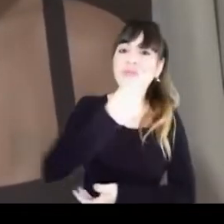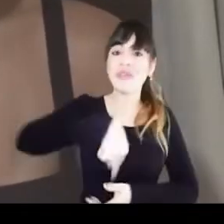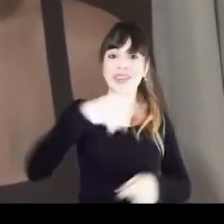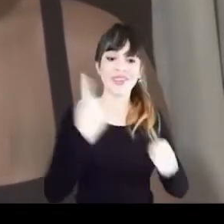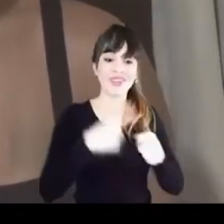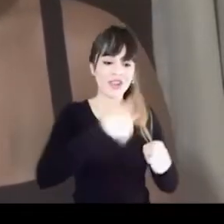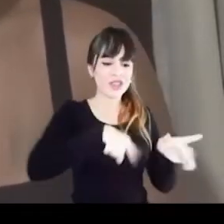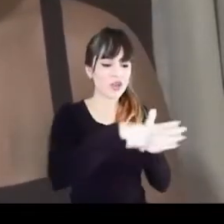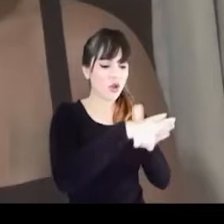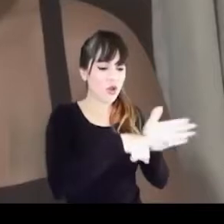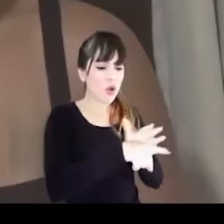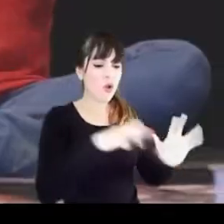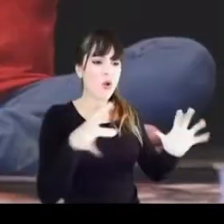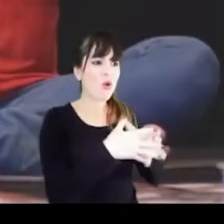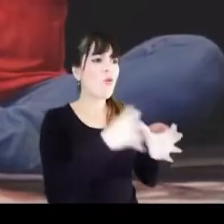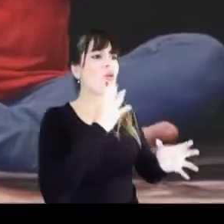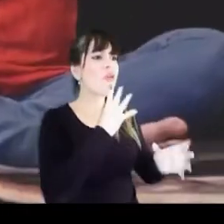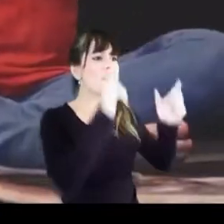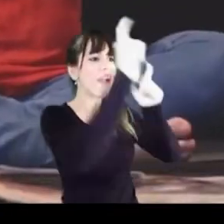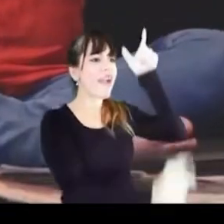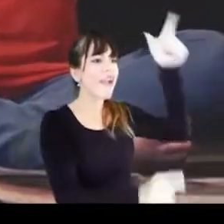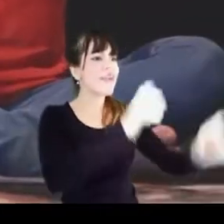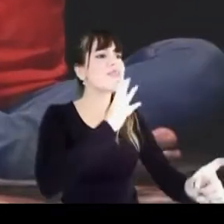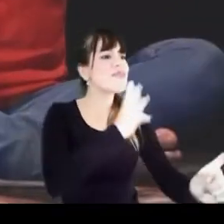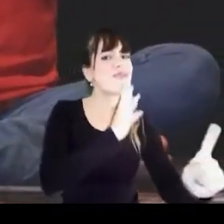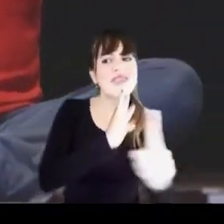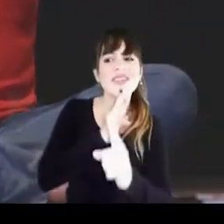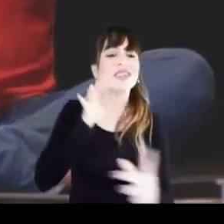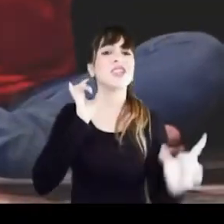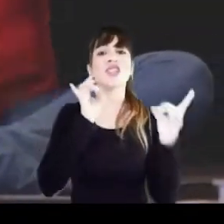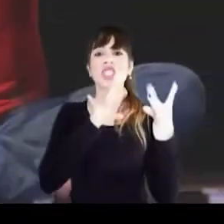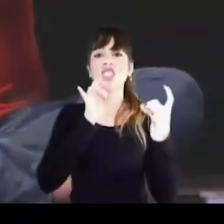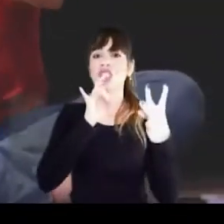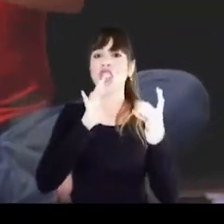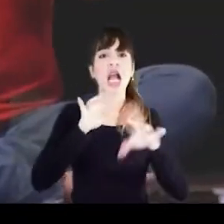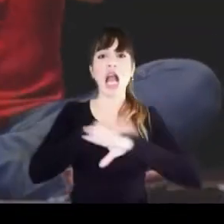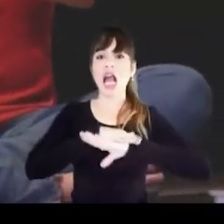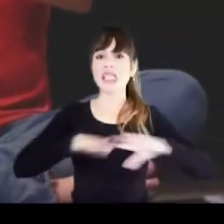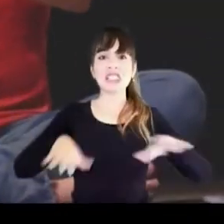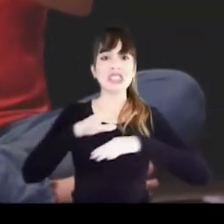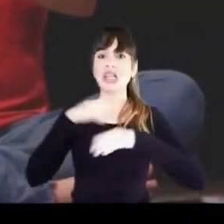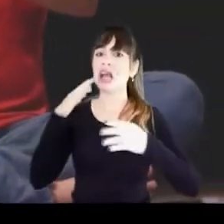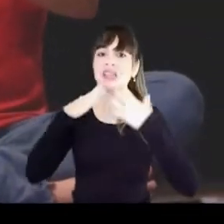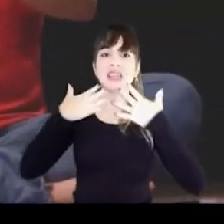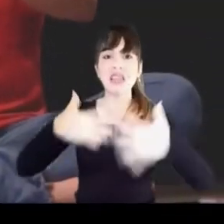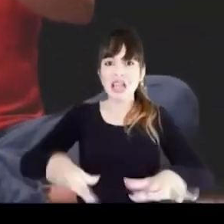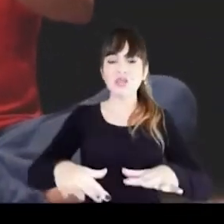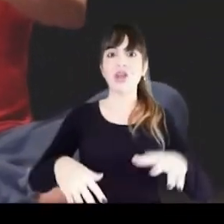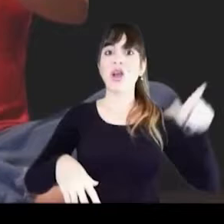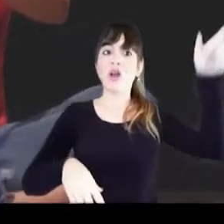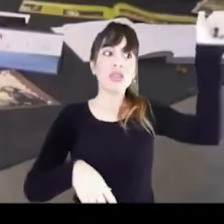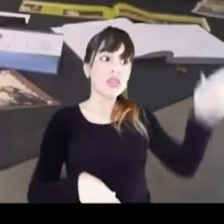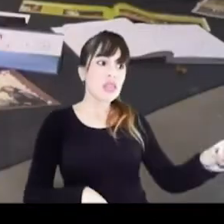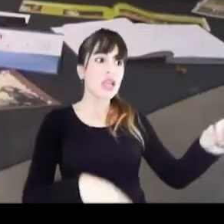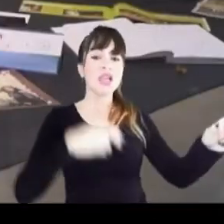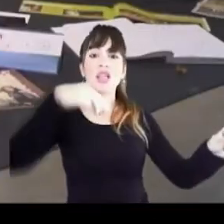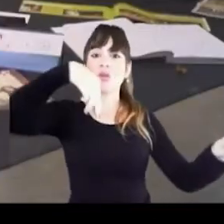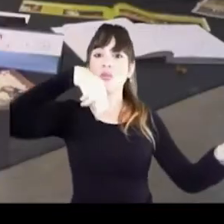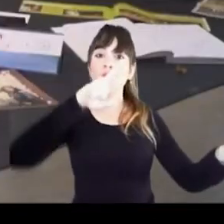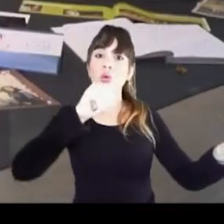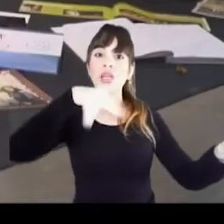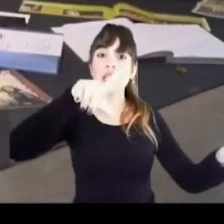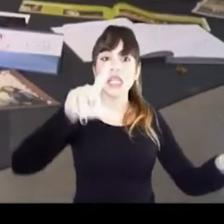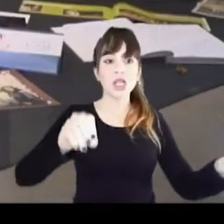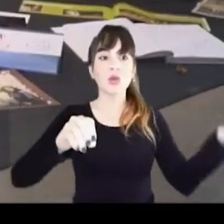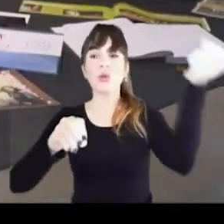a gente já se conhece muito, a gente já sabe, o feedback existe quase automaticamente, né? O corpo do Murilo